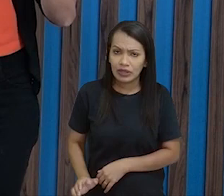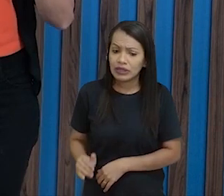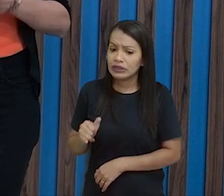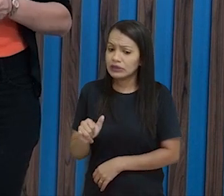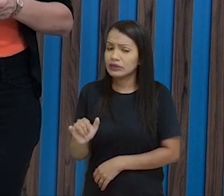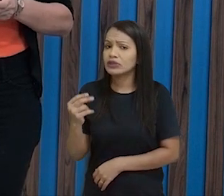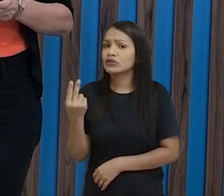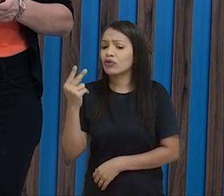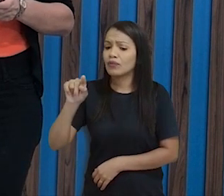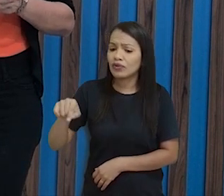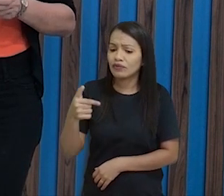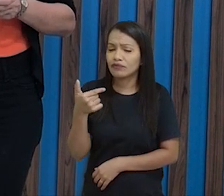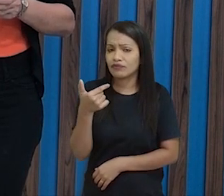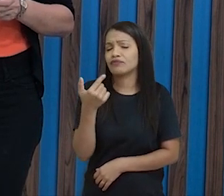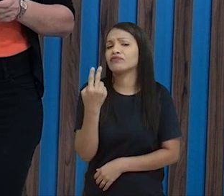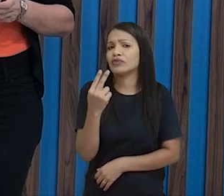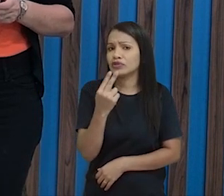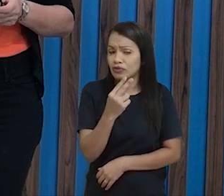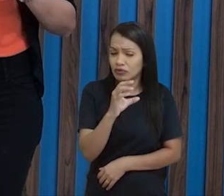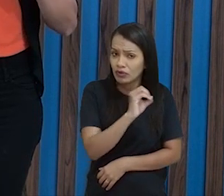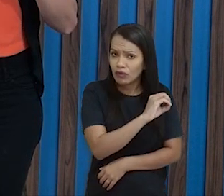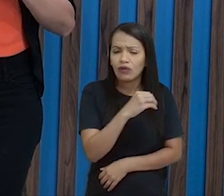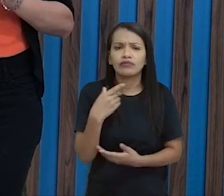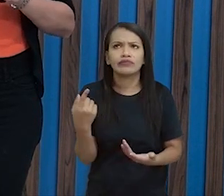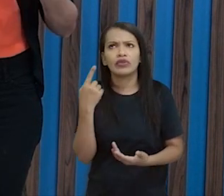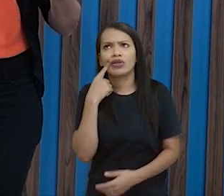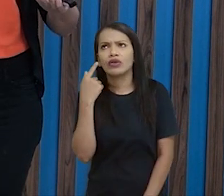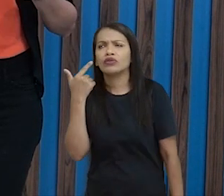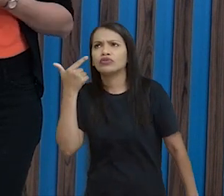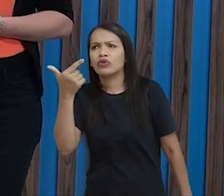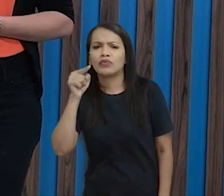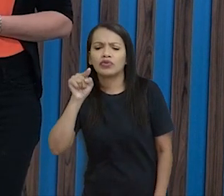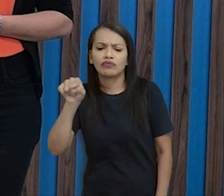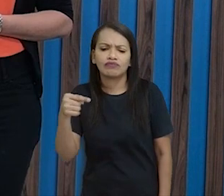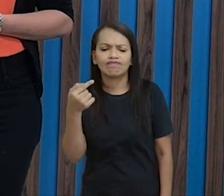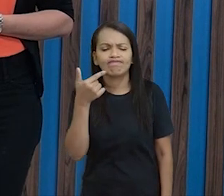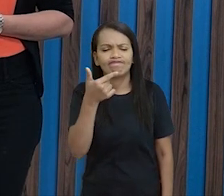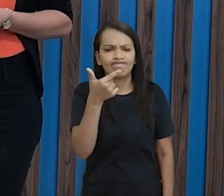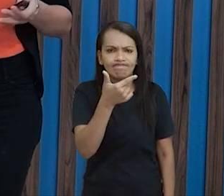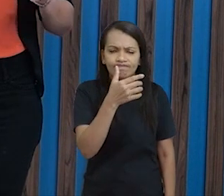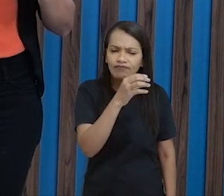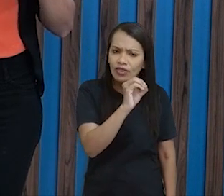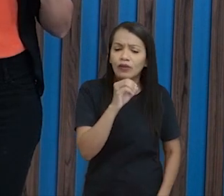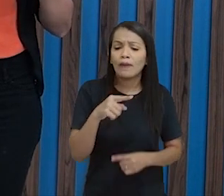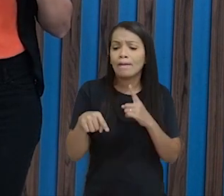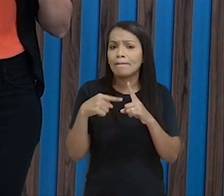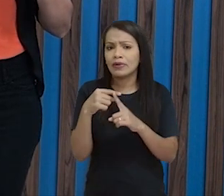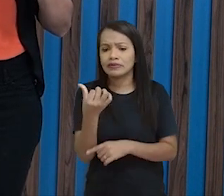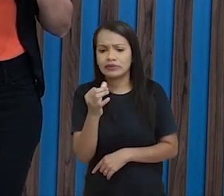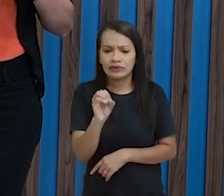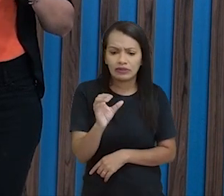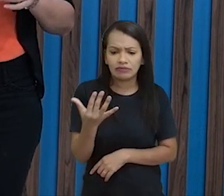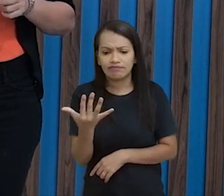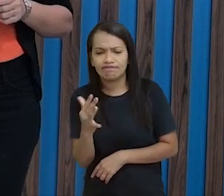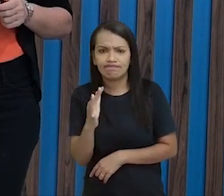ano de 2022, é só você fazer as contas. 2022 mais 600. É o tempo aí, mais ou menos, que